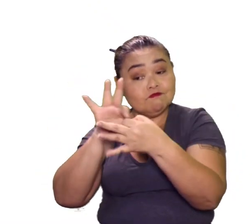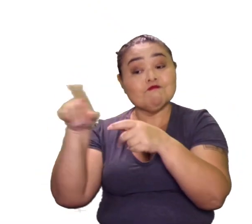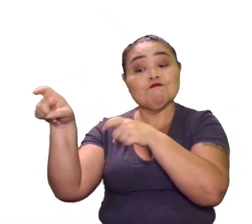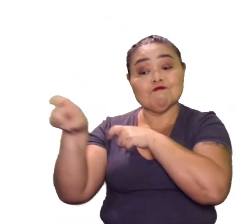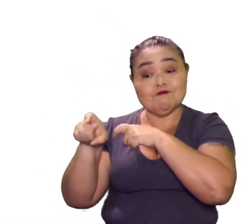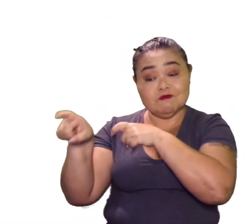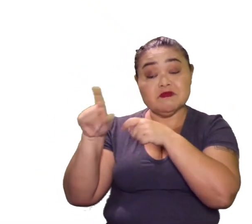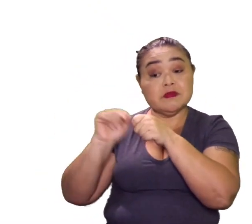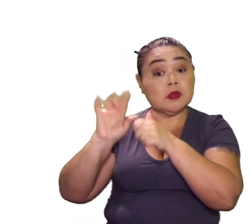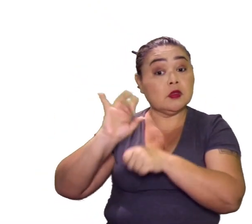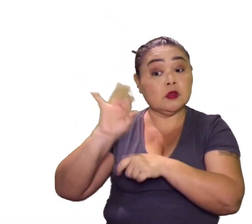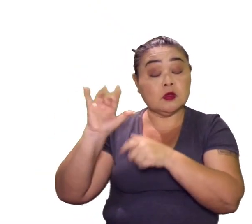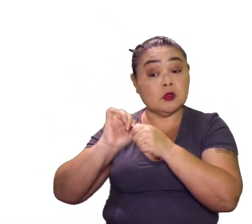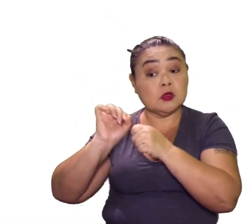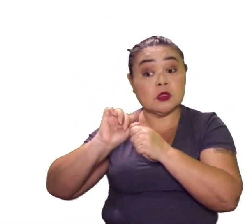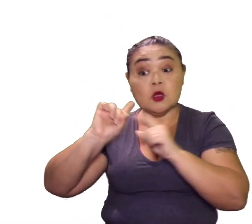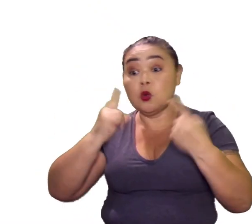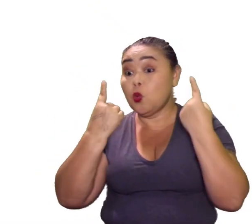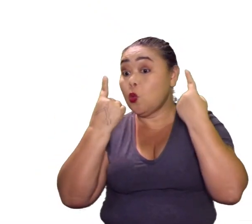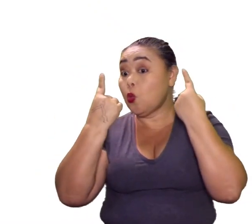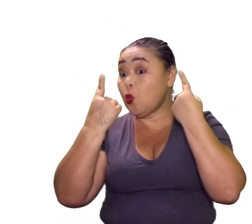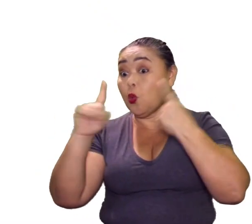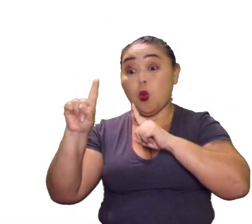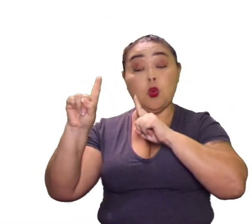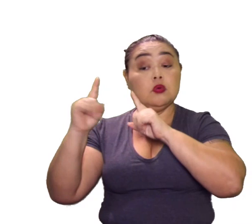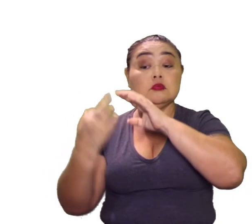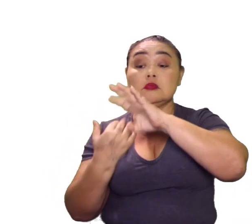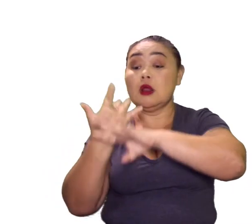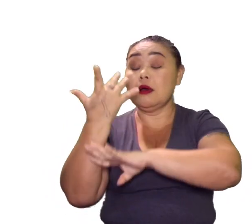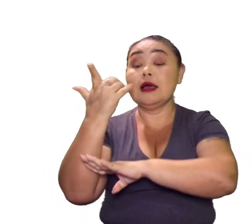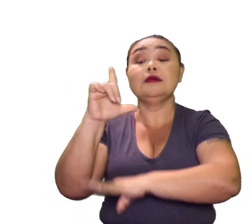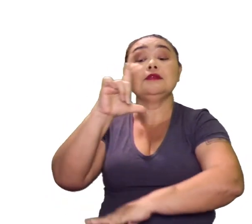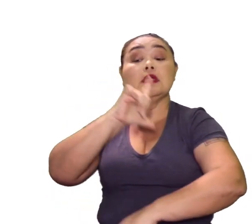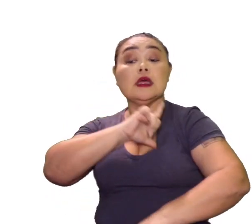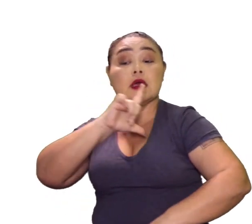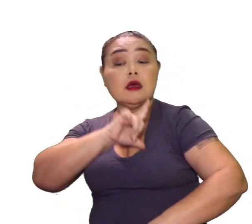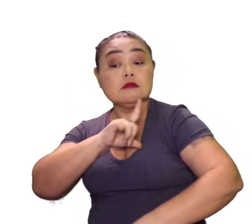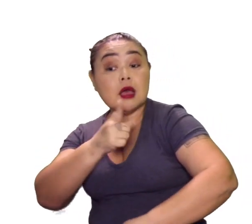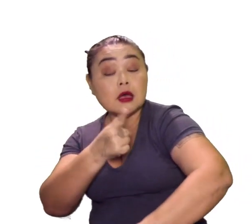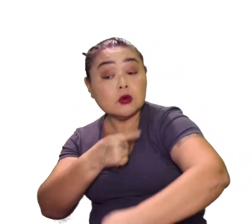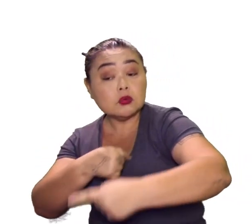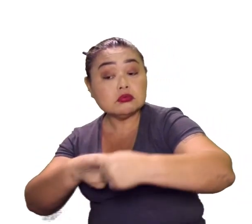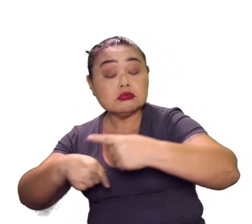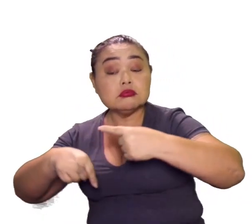agrícolas. Não somos contra o desmatamento, mas que haja...